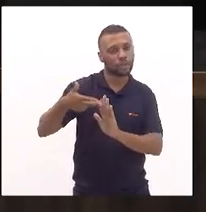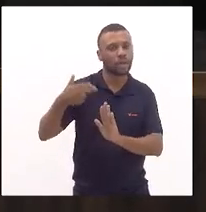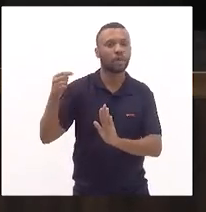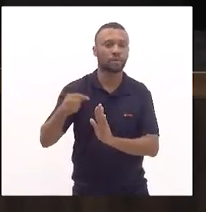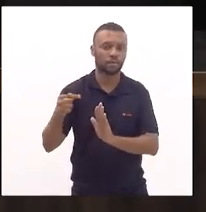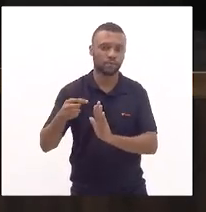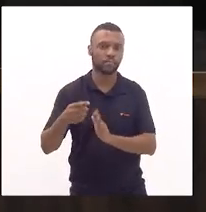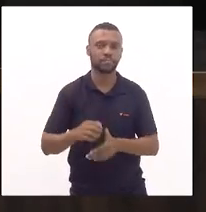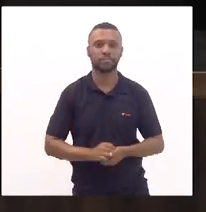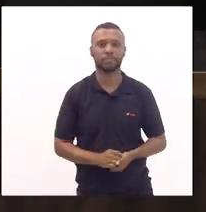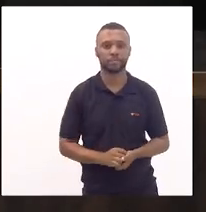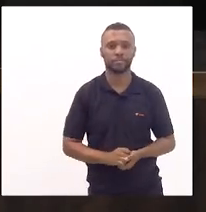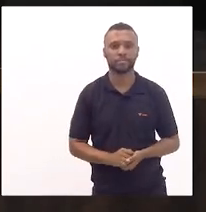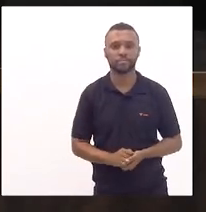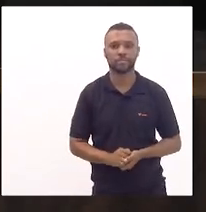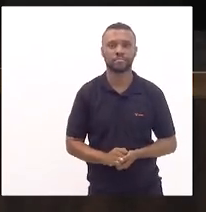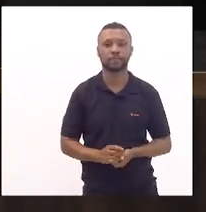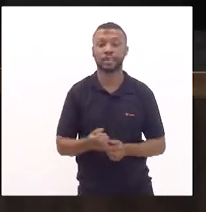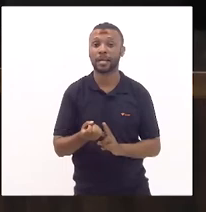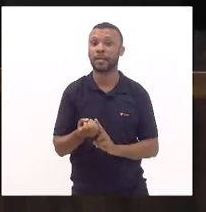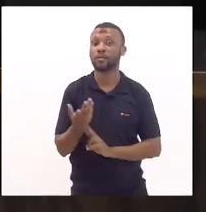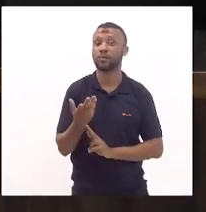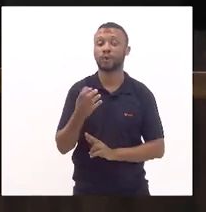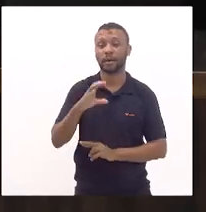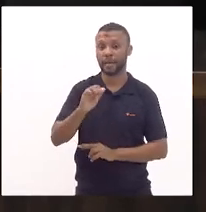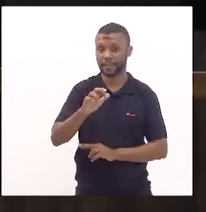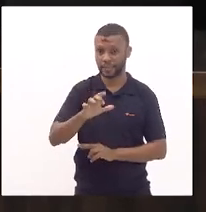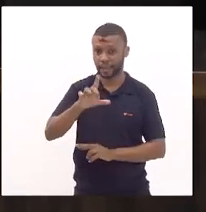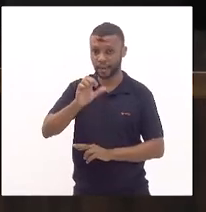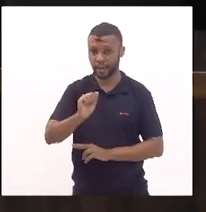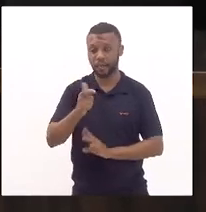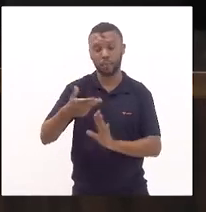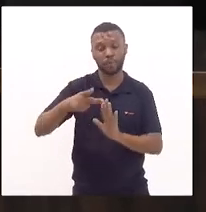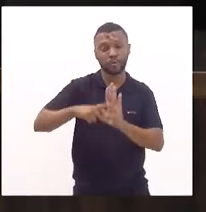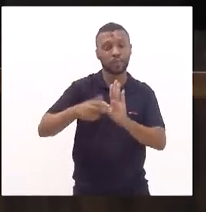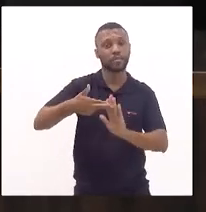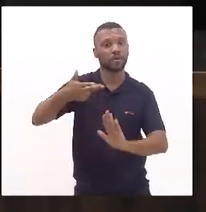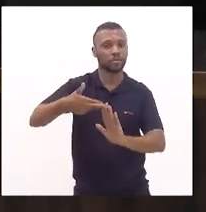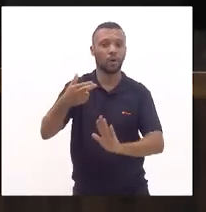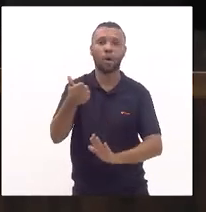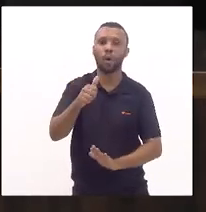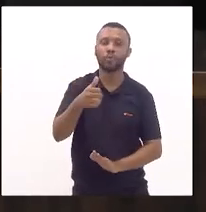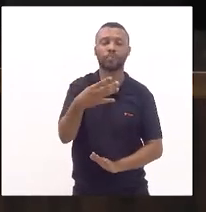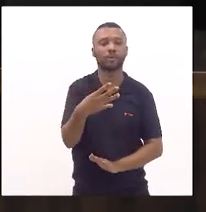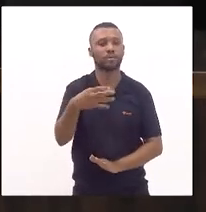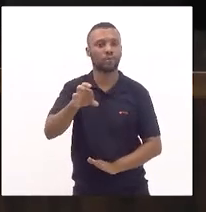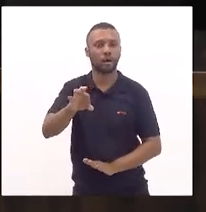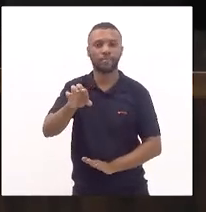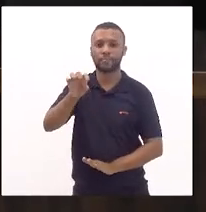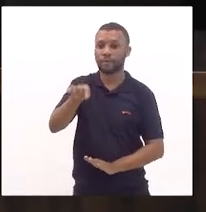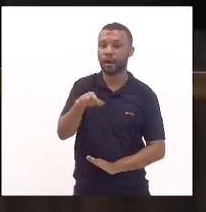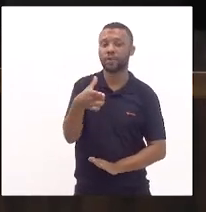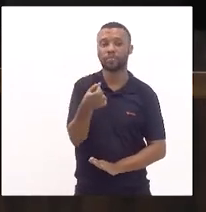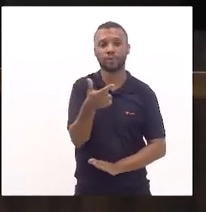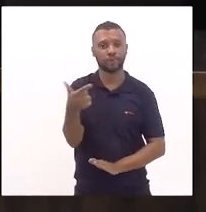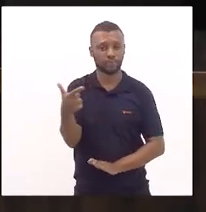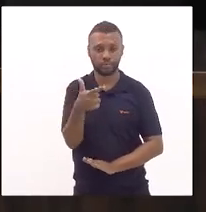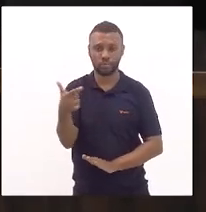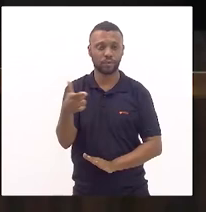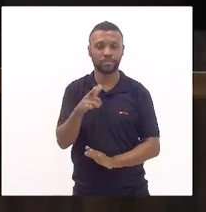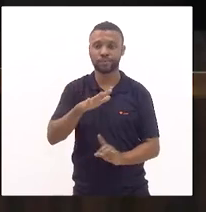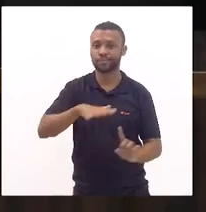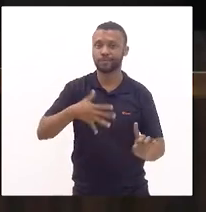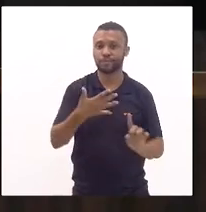resolução, relator Márcio Canella. Projeto de resolução 1149-22, que concede o